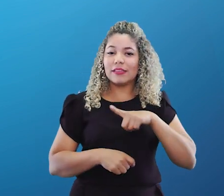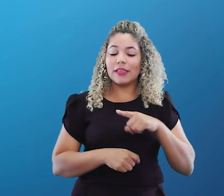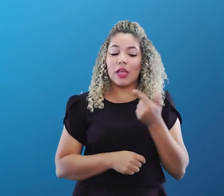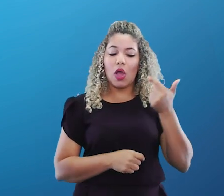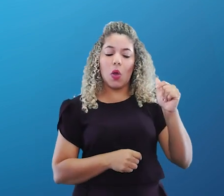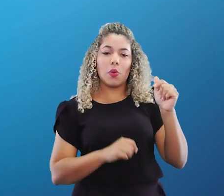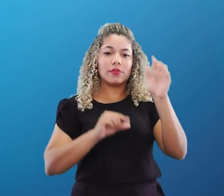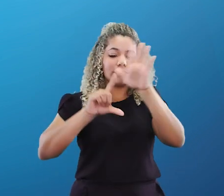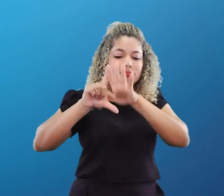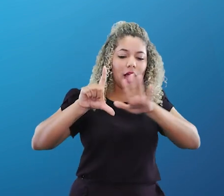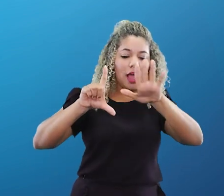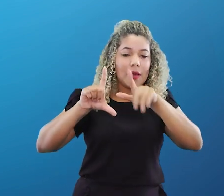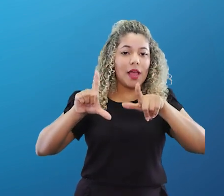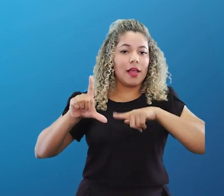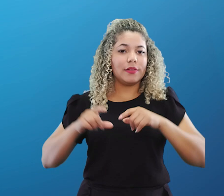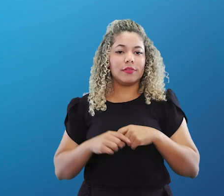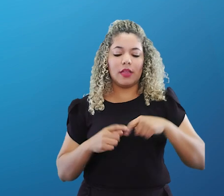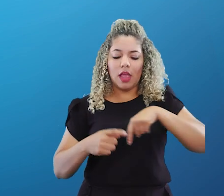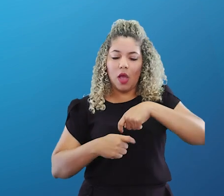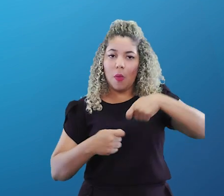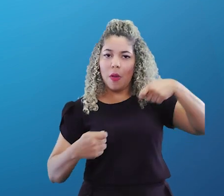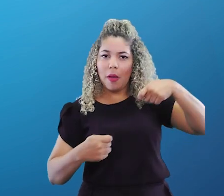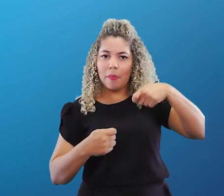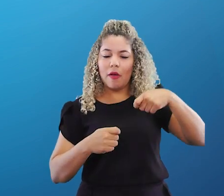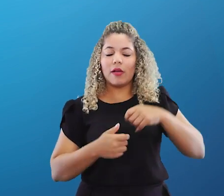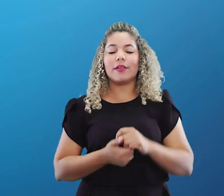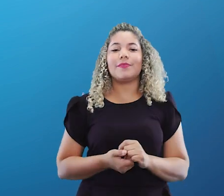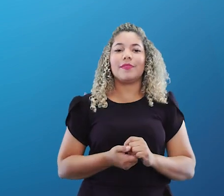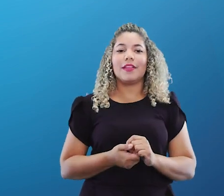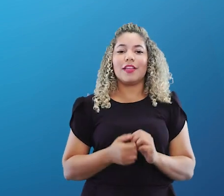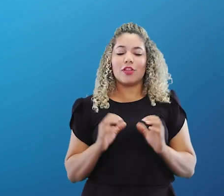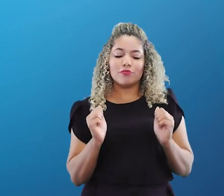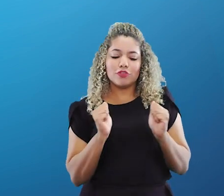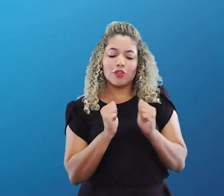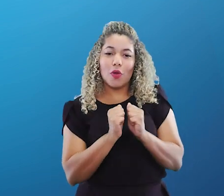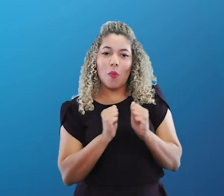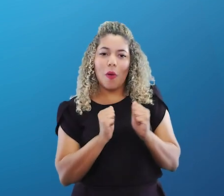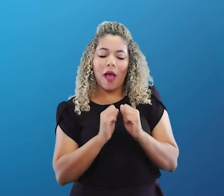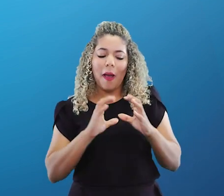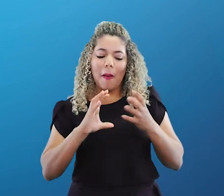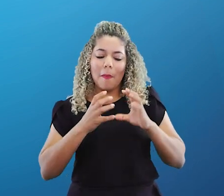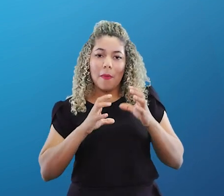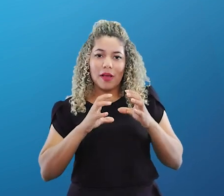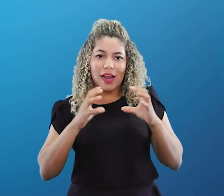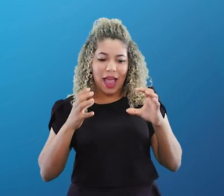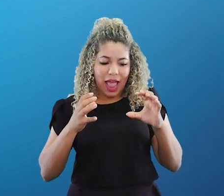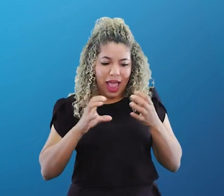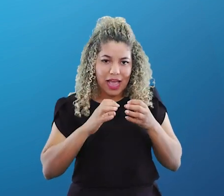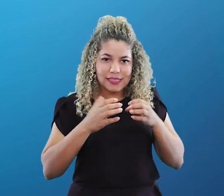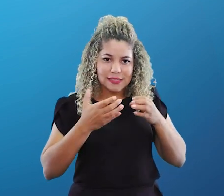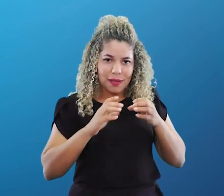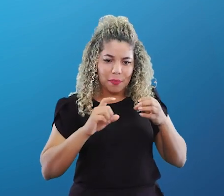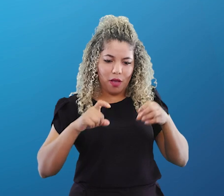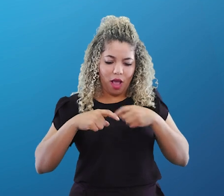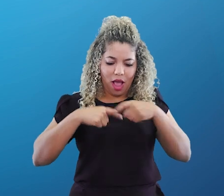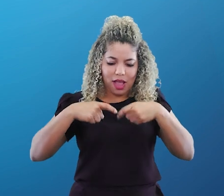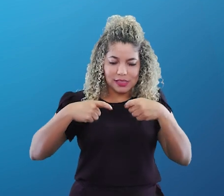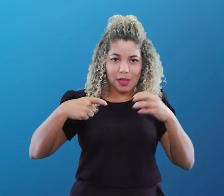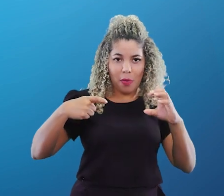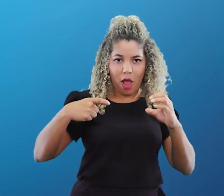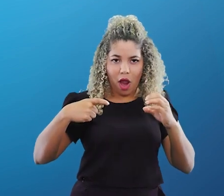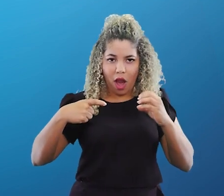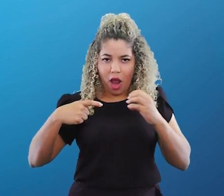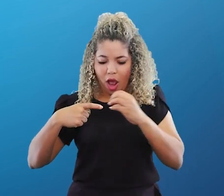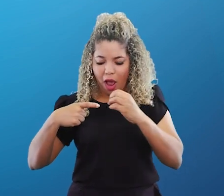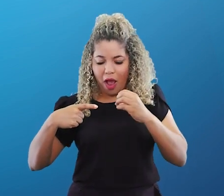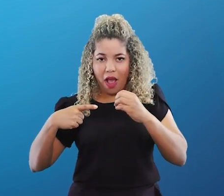a imagem abaixo, onde nós temos uma mola sendo comprimida por uma bola. À medida que essa bola empurra essa